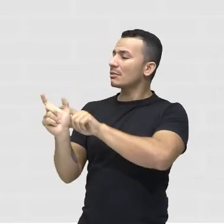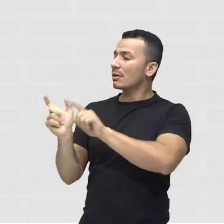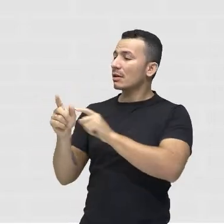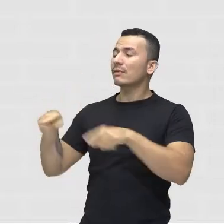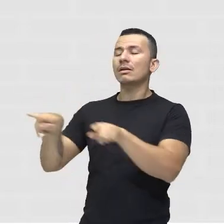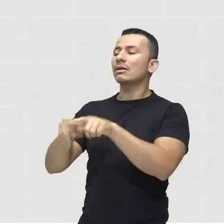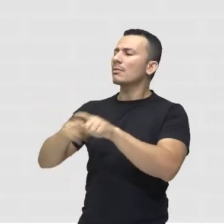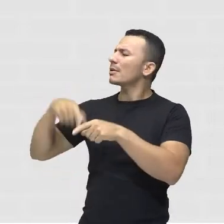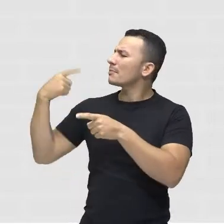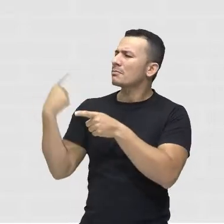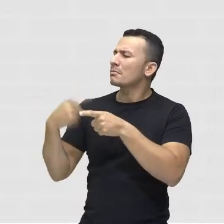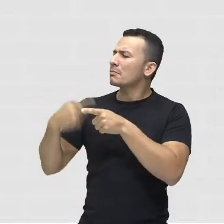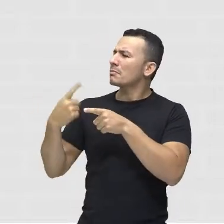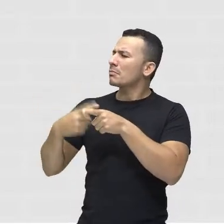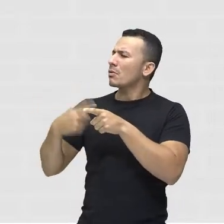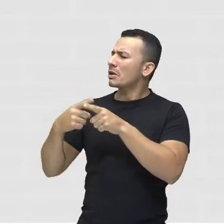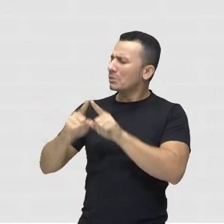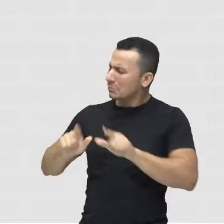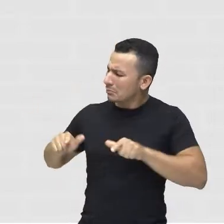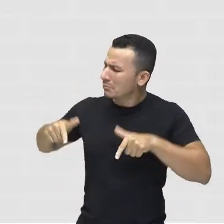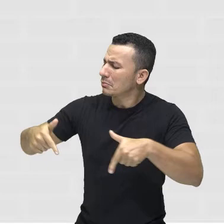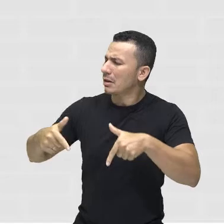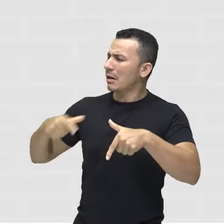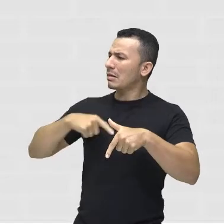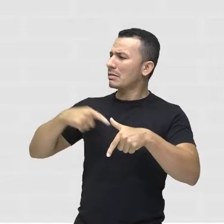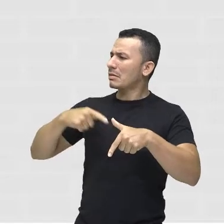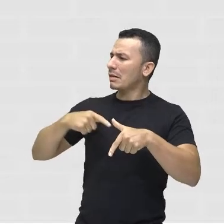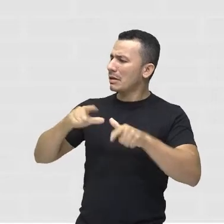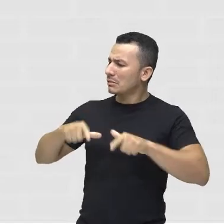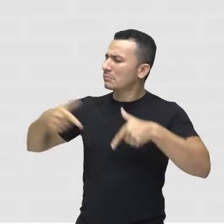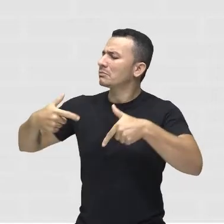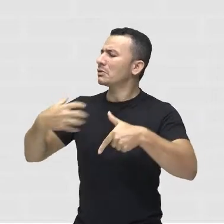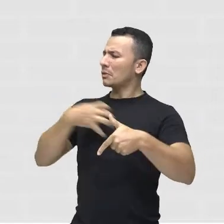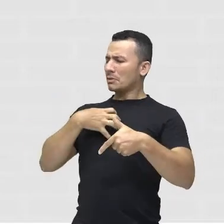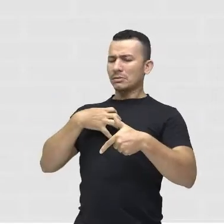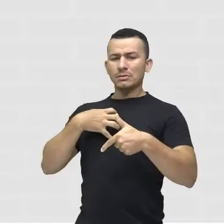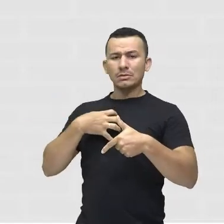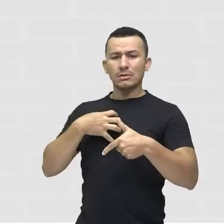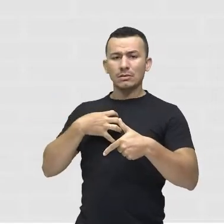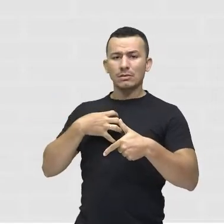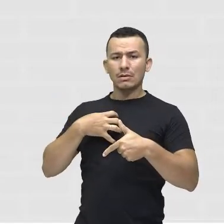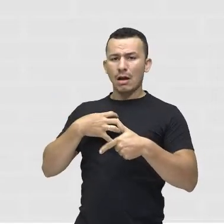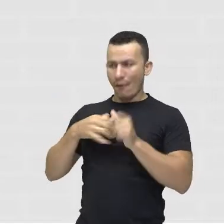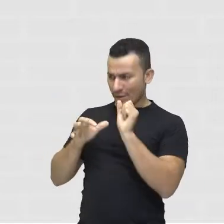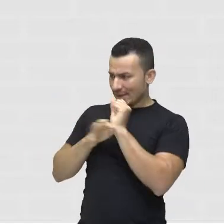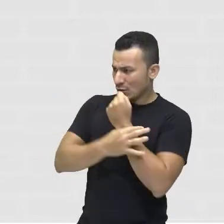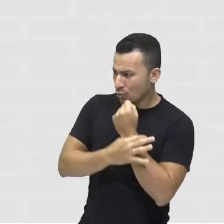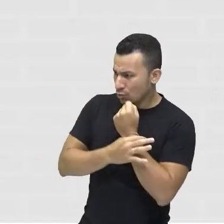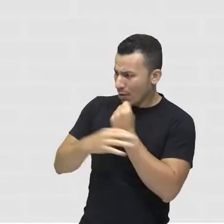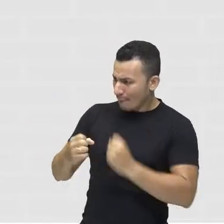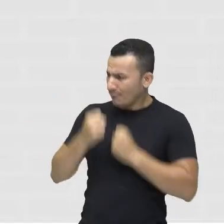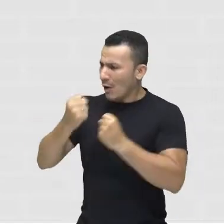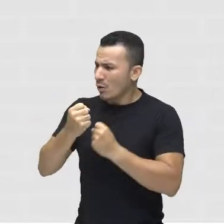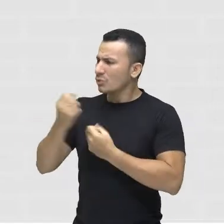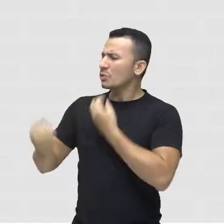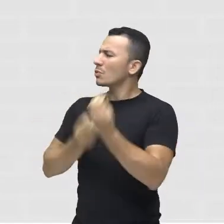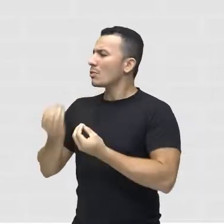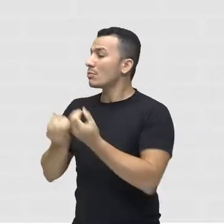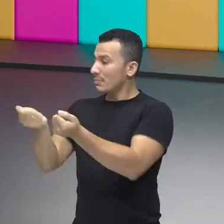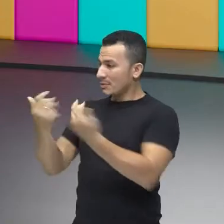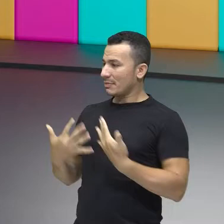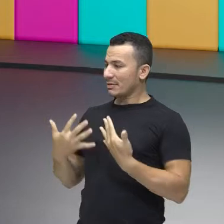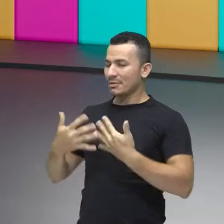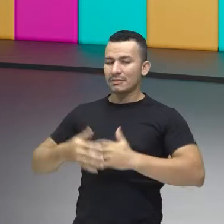que o autocuidado ele vai impactar no meu sentir? Se ele vai fortalecer isso? Como é que funciona,